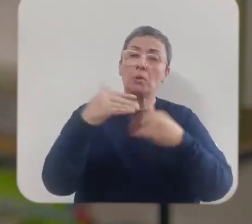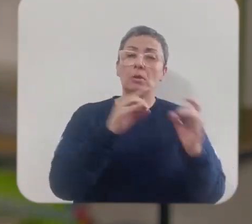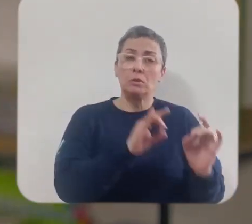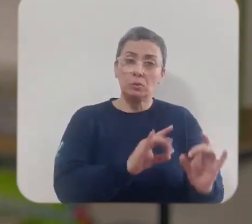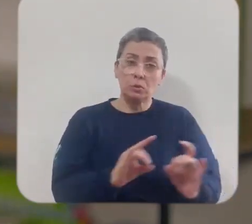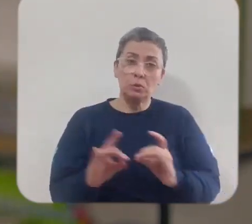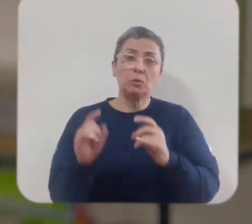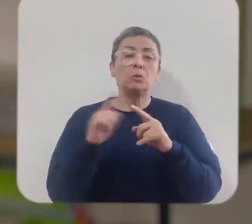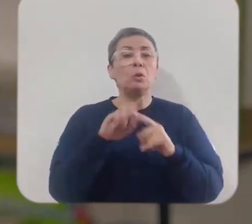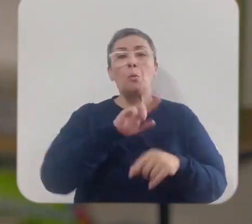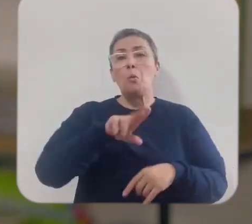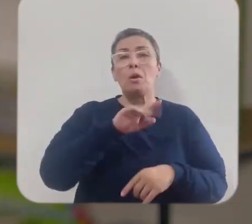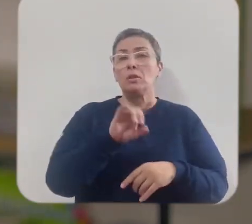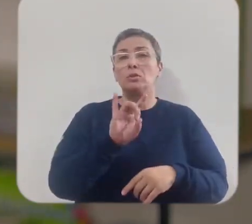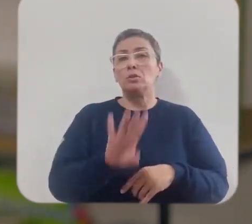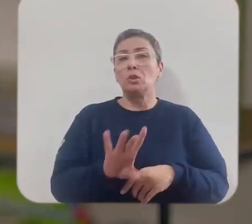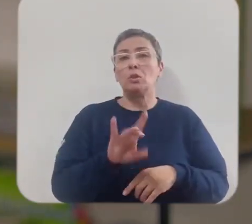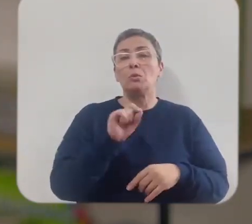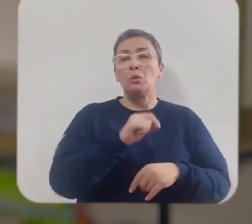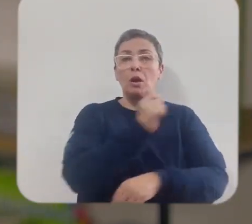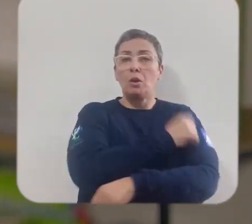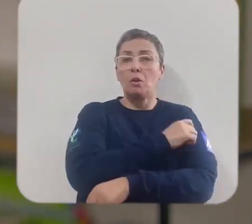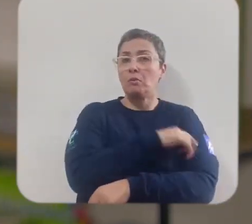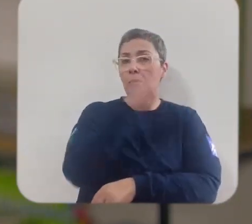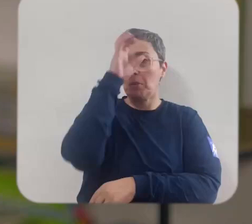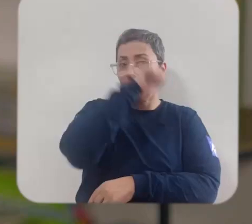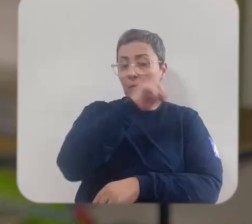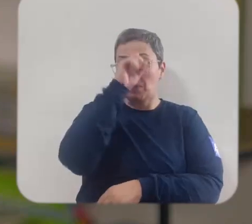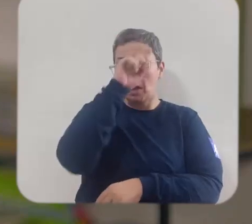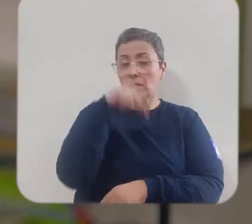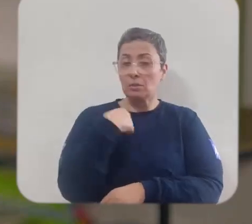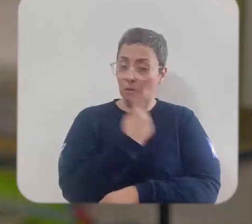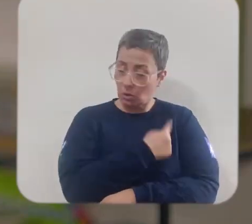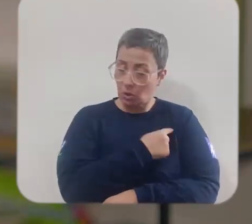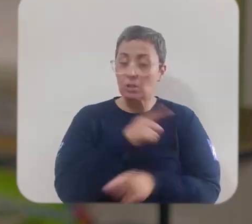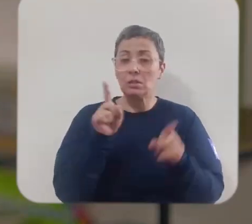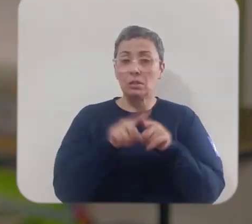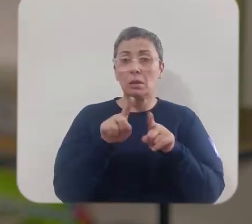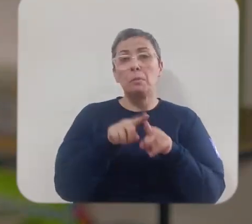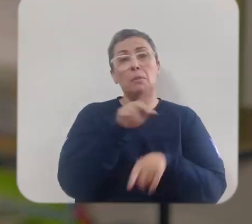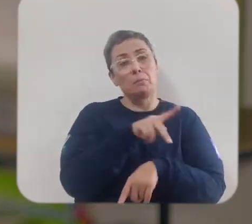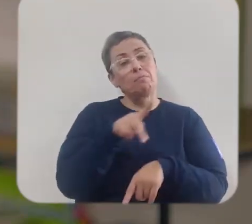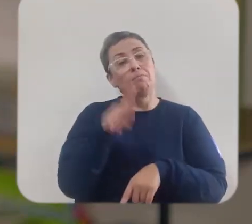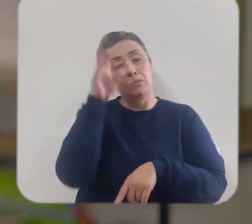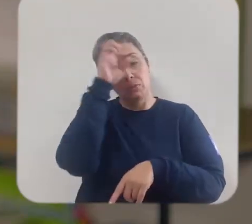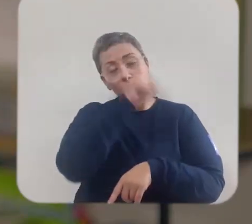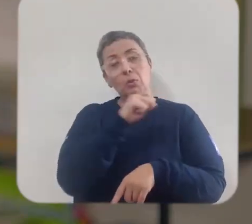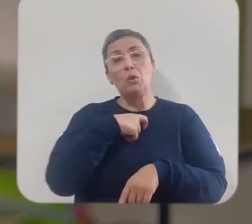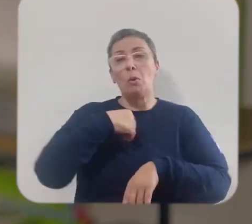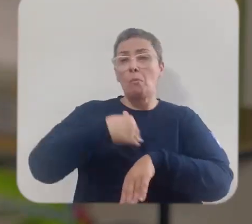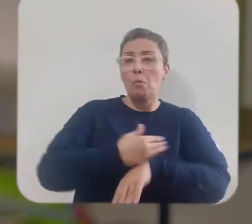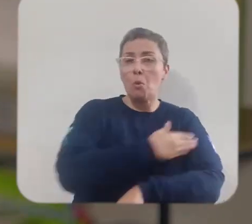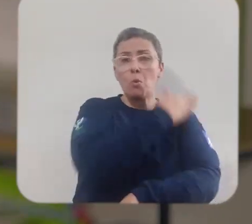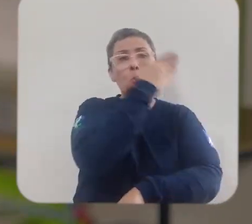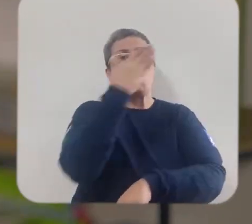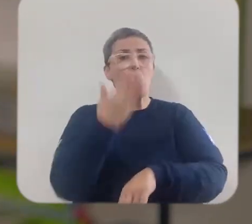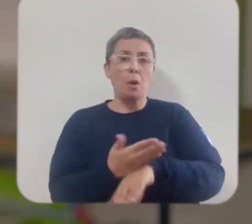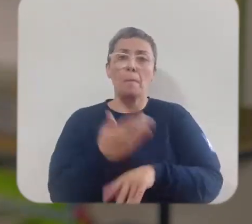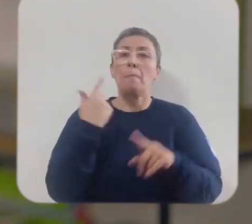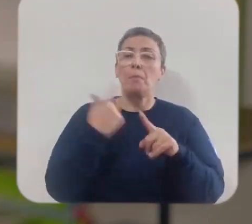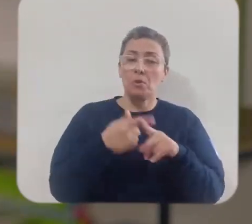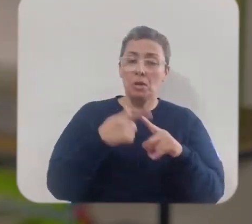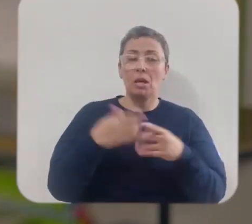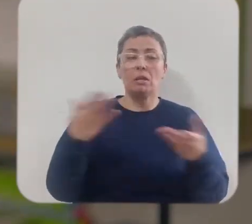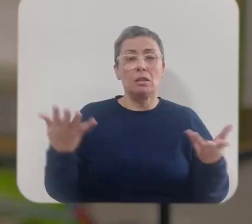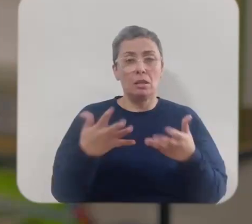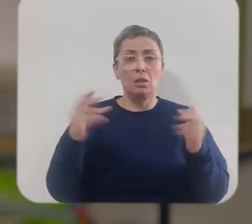essa rotina e que não só os educandos vão aprender com esta rotina, mas nós, educadores, também aprendemos o tempo inteiro,